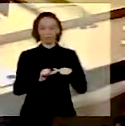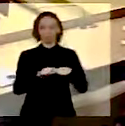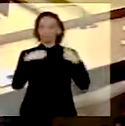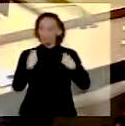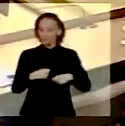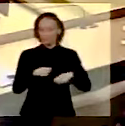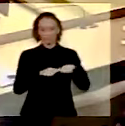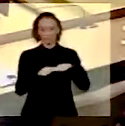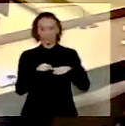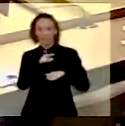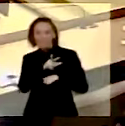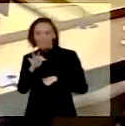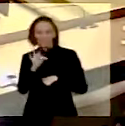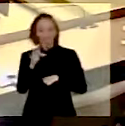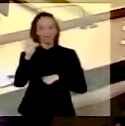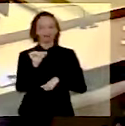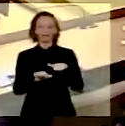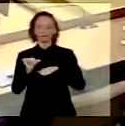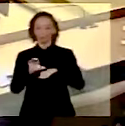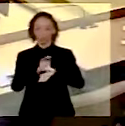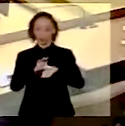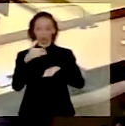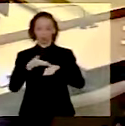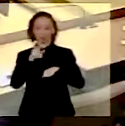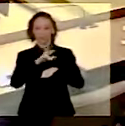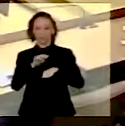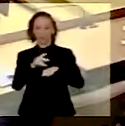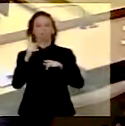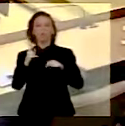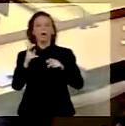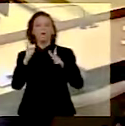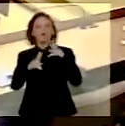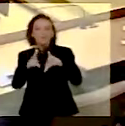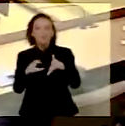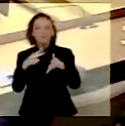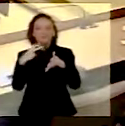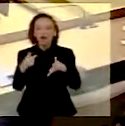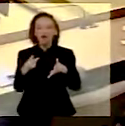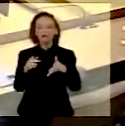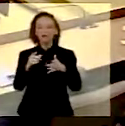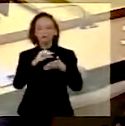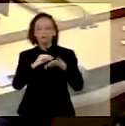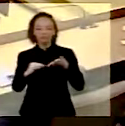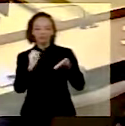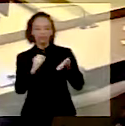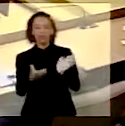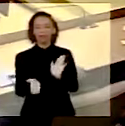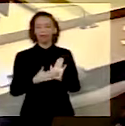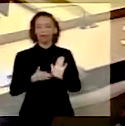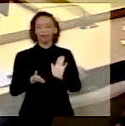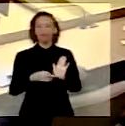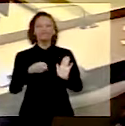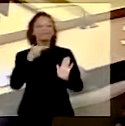nação vai mudar. A Constituição pretende ser a voz, a letra, a vontade política da